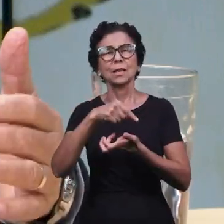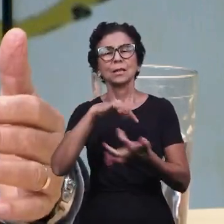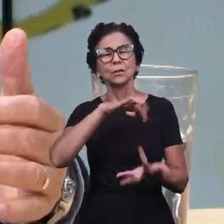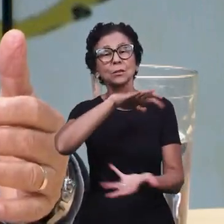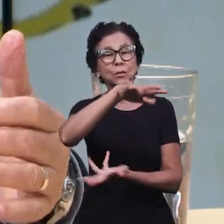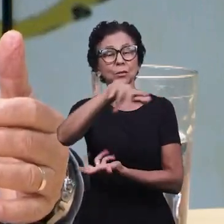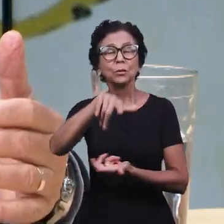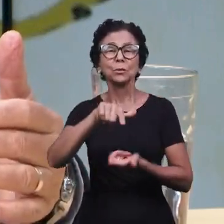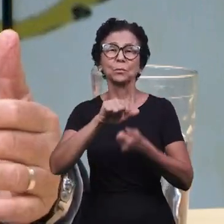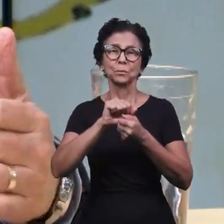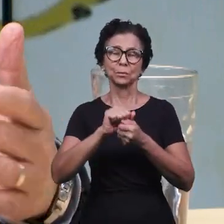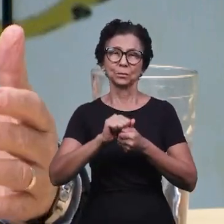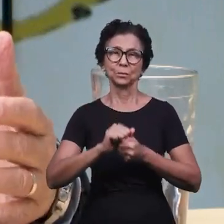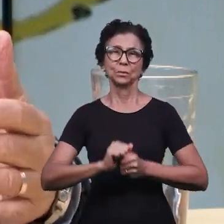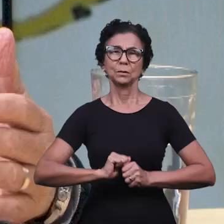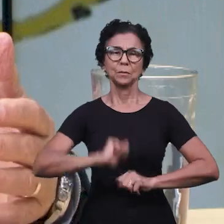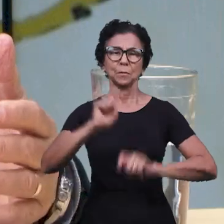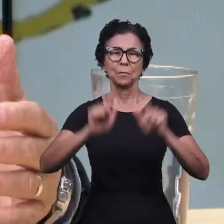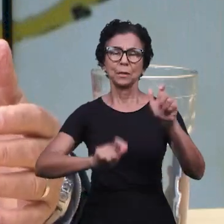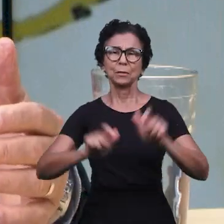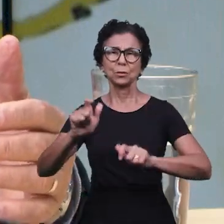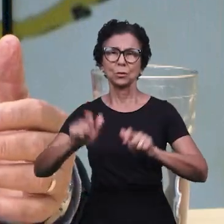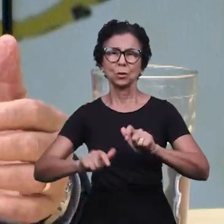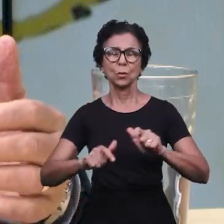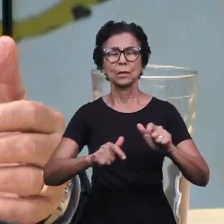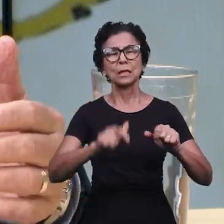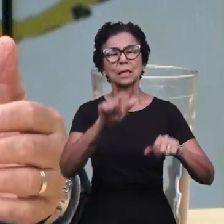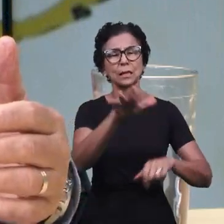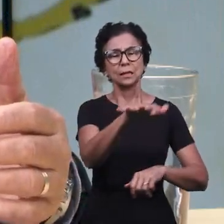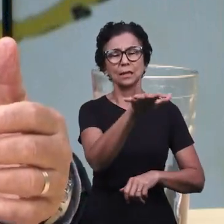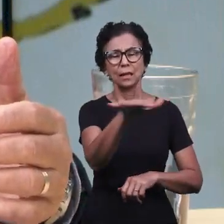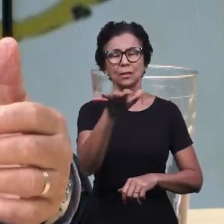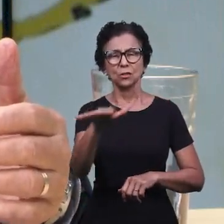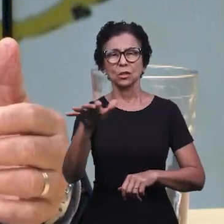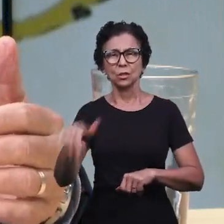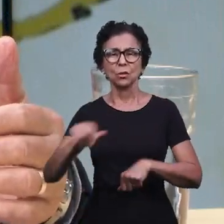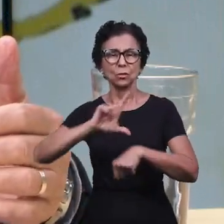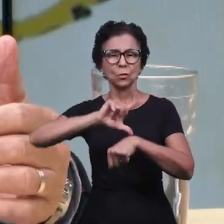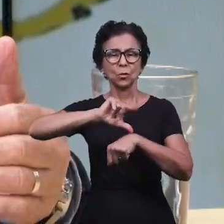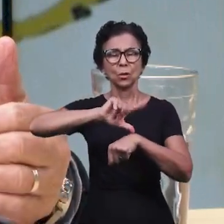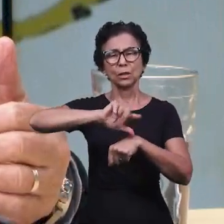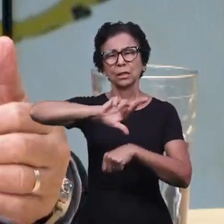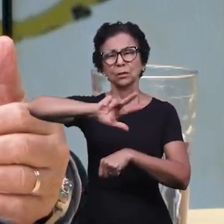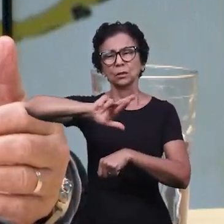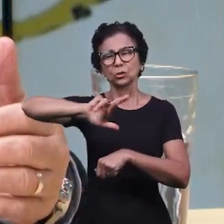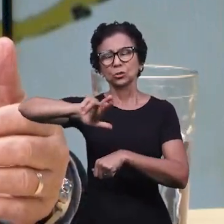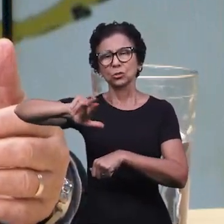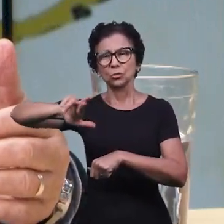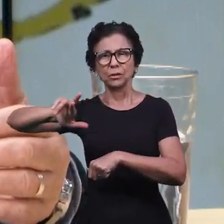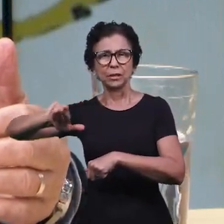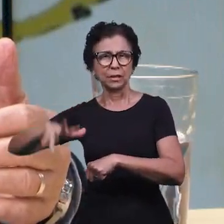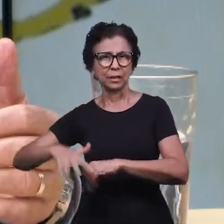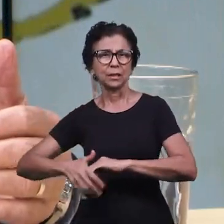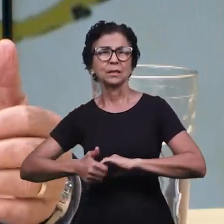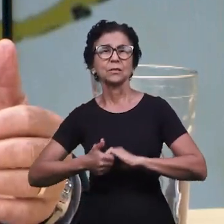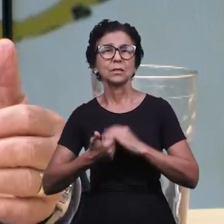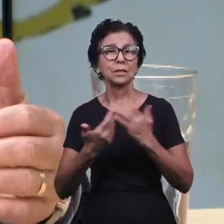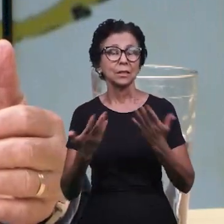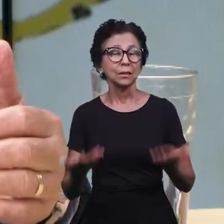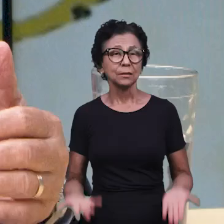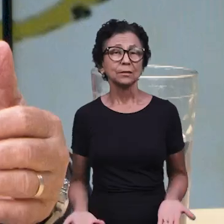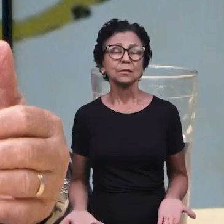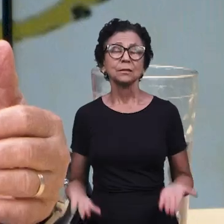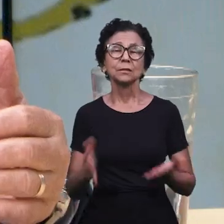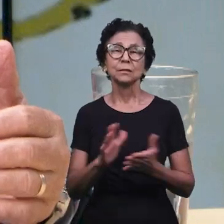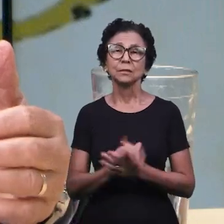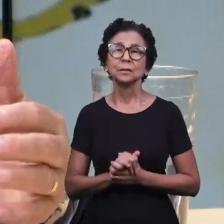irmãos nossos em fusos horários diferentes, 12 horas mais tarde, outros 14 horas mais tarde, 15 horas